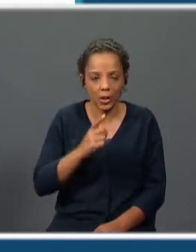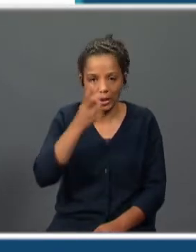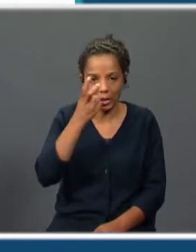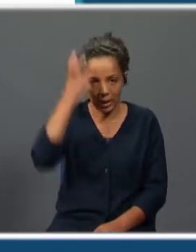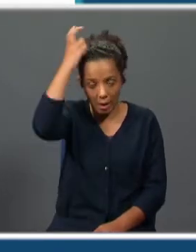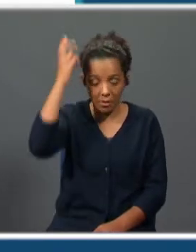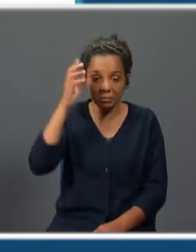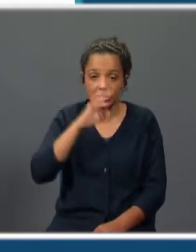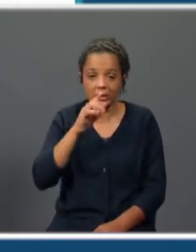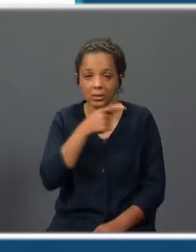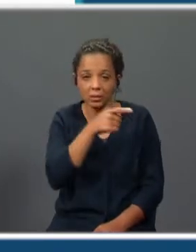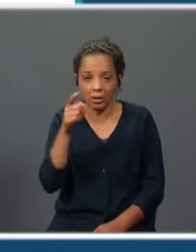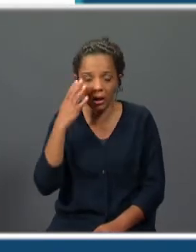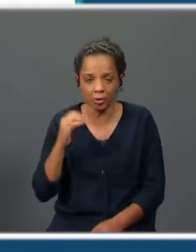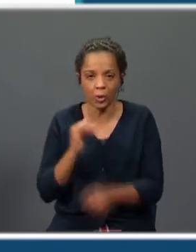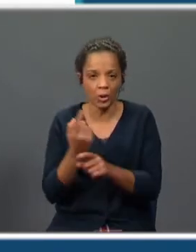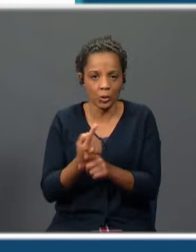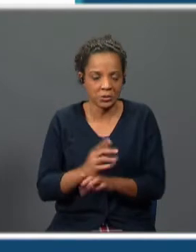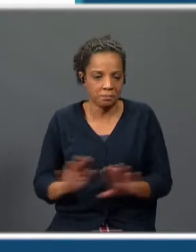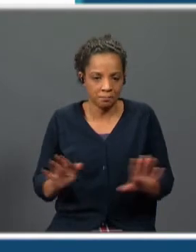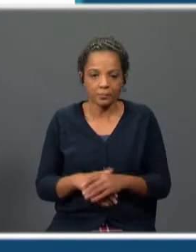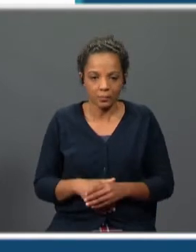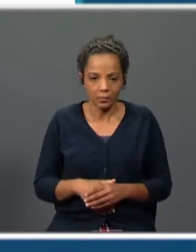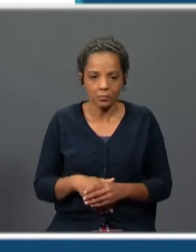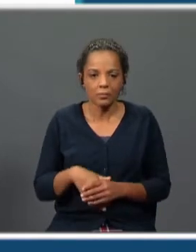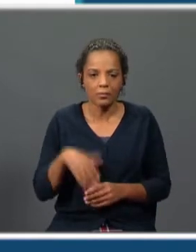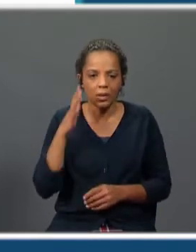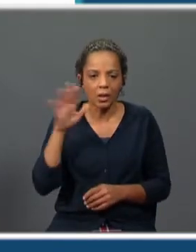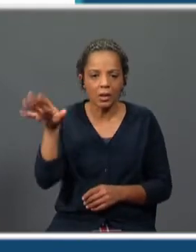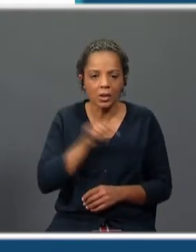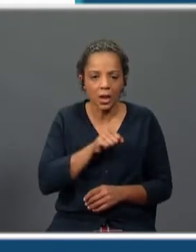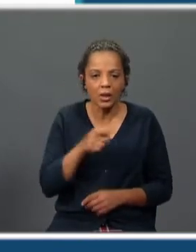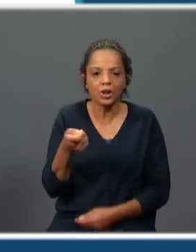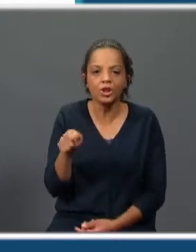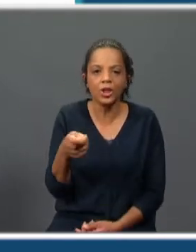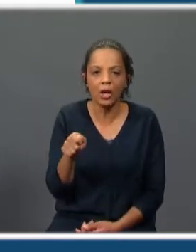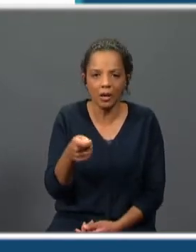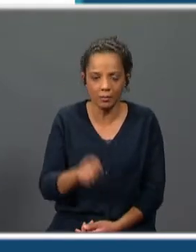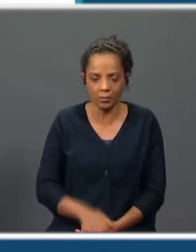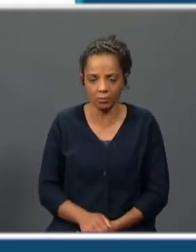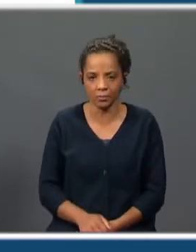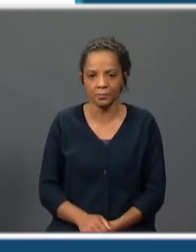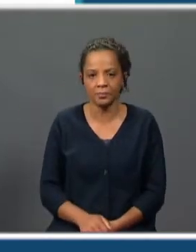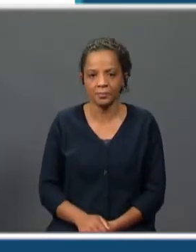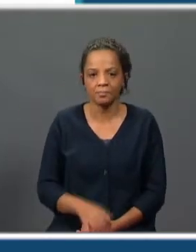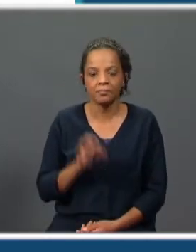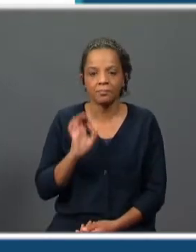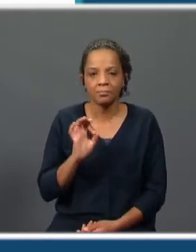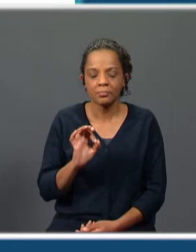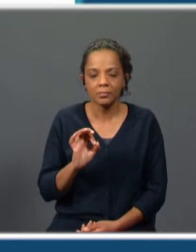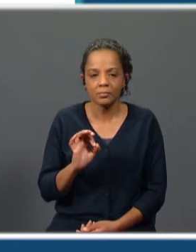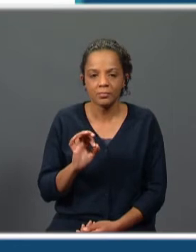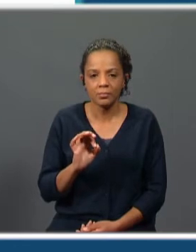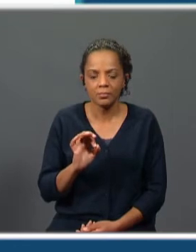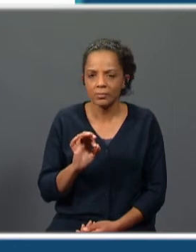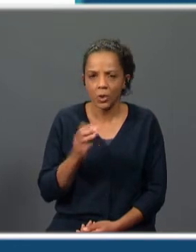ser que lhe está aqui a tentar tirar a chave. Se ela não está a